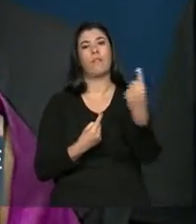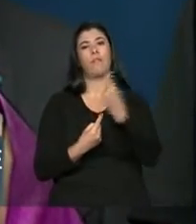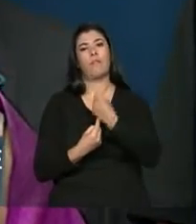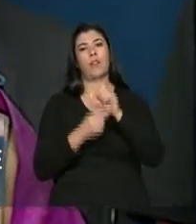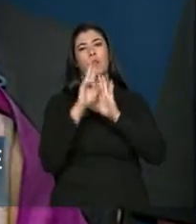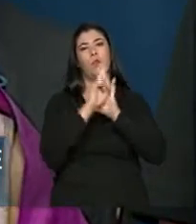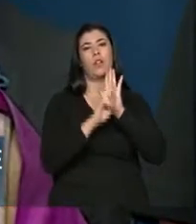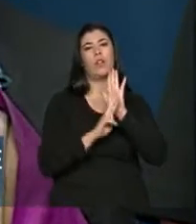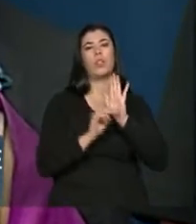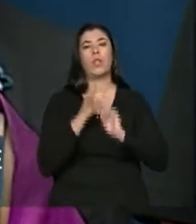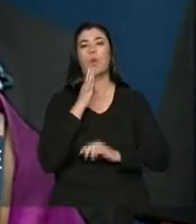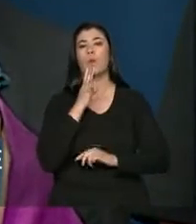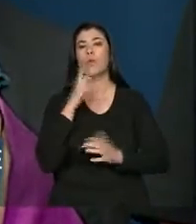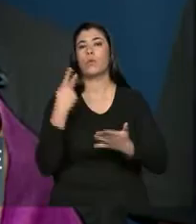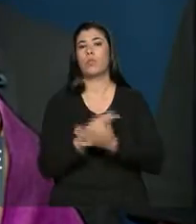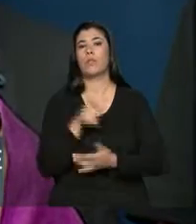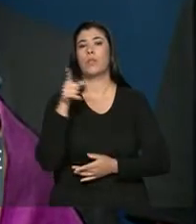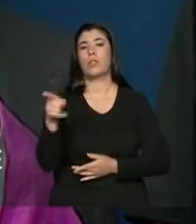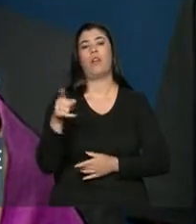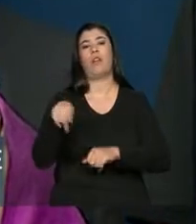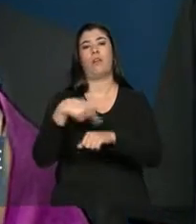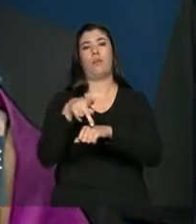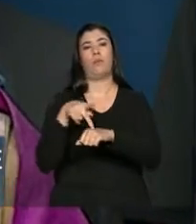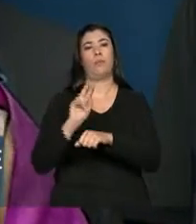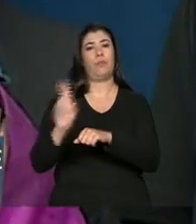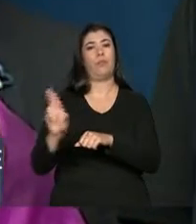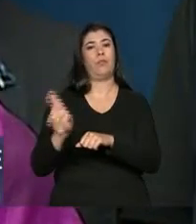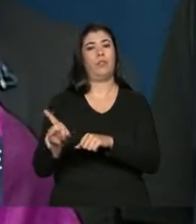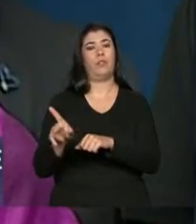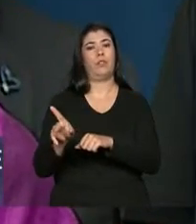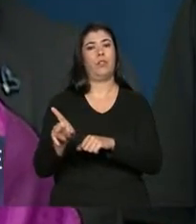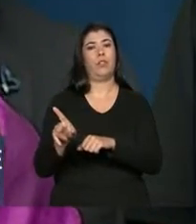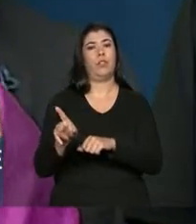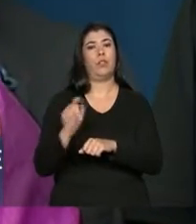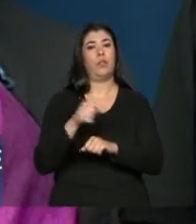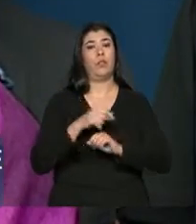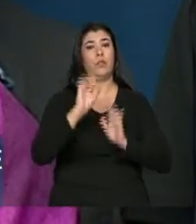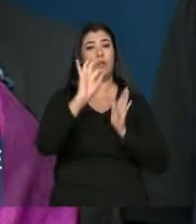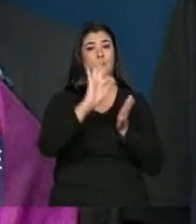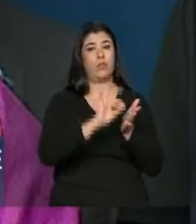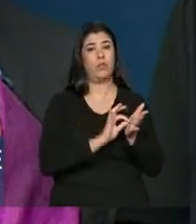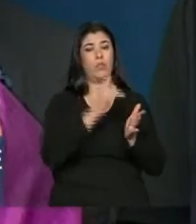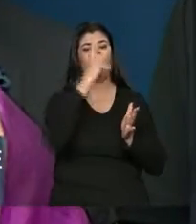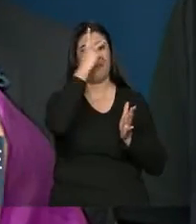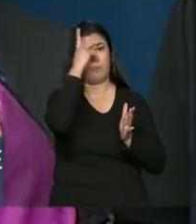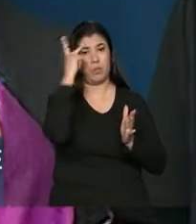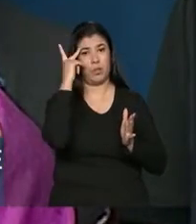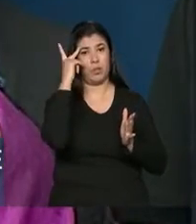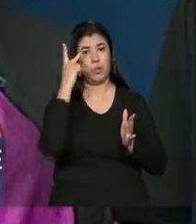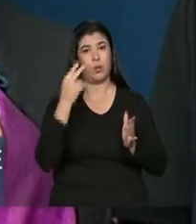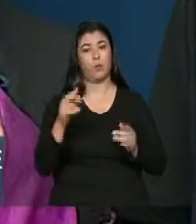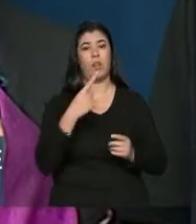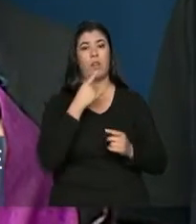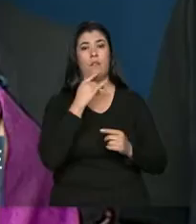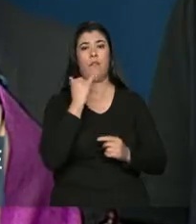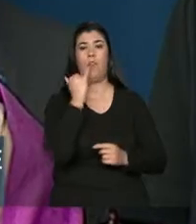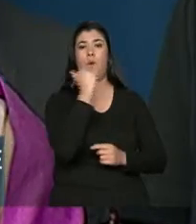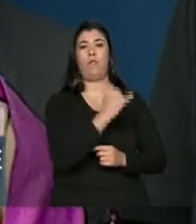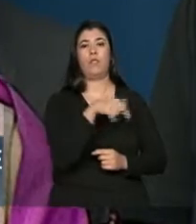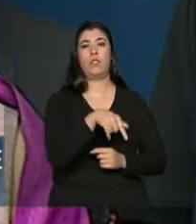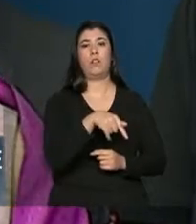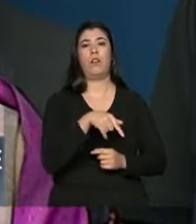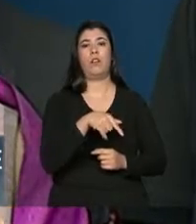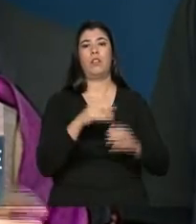um caso ou de um conhecido que tenha acontecido naquele país. Então, é o registro da pessoa que chegou no consulado, a denúncia que